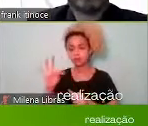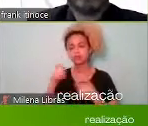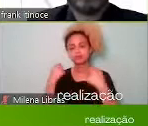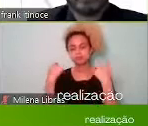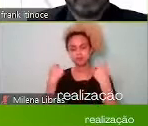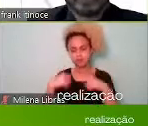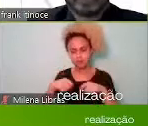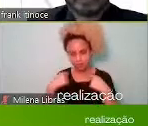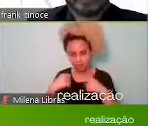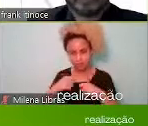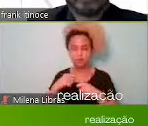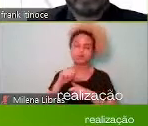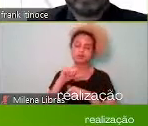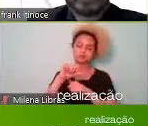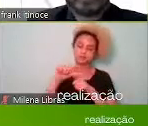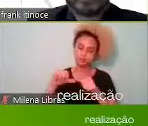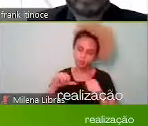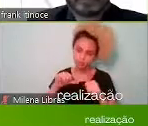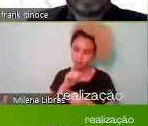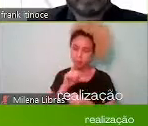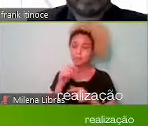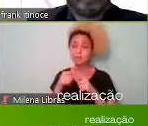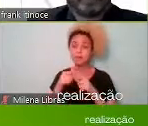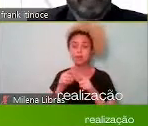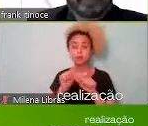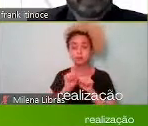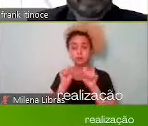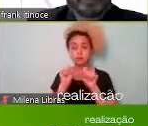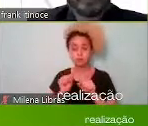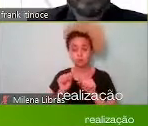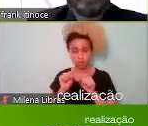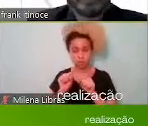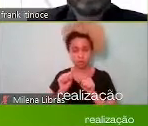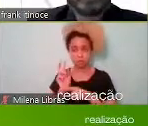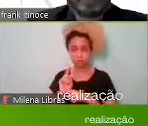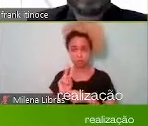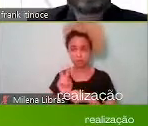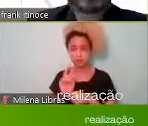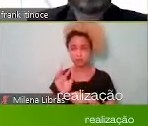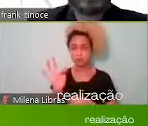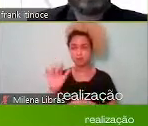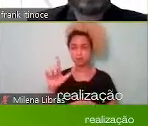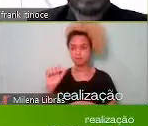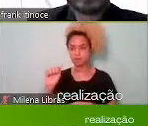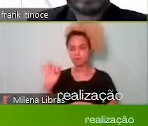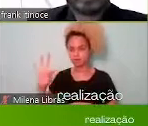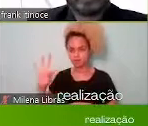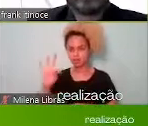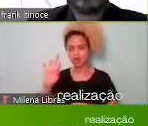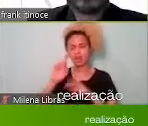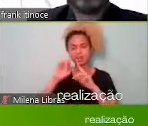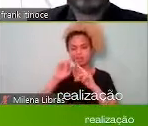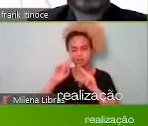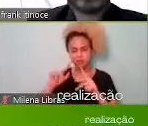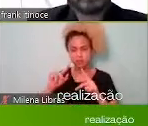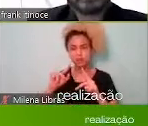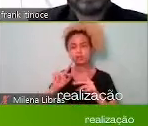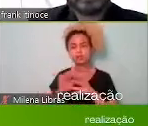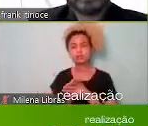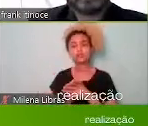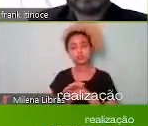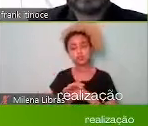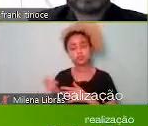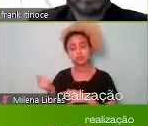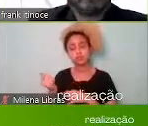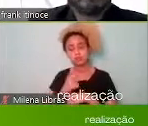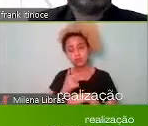que regularizar de novo, porque o sistema de proteção para flats é muito mais restritivo do que um sistema de